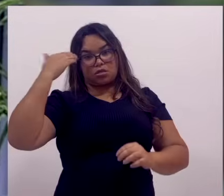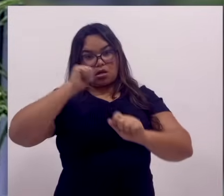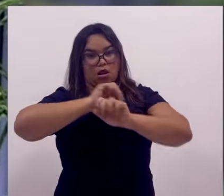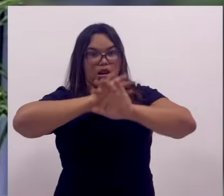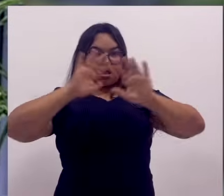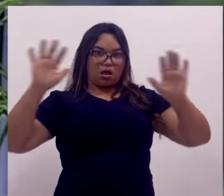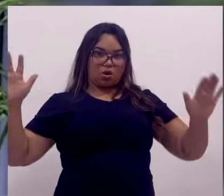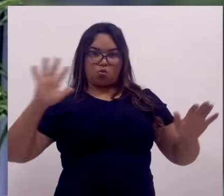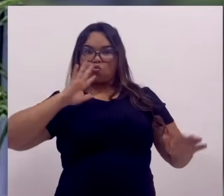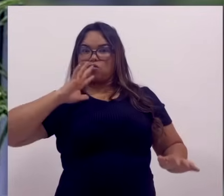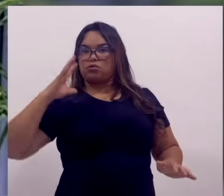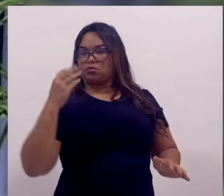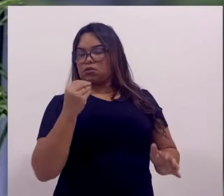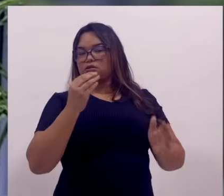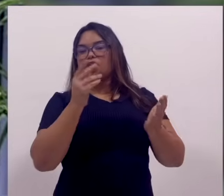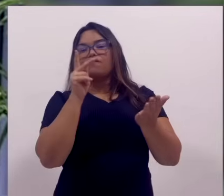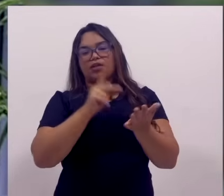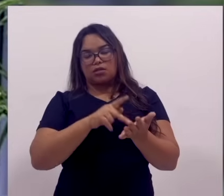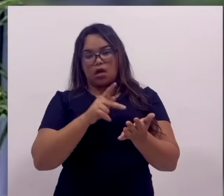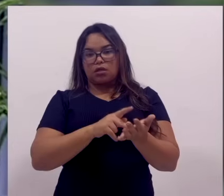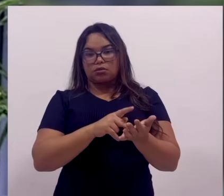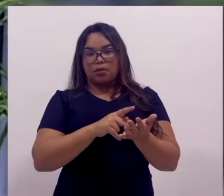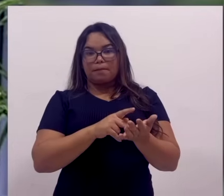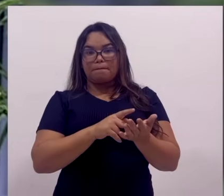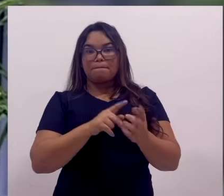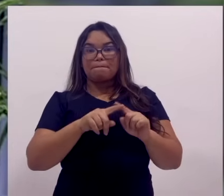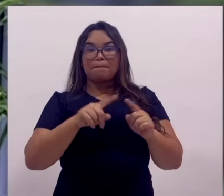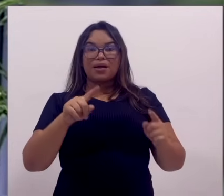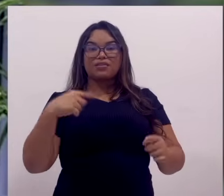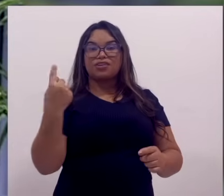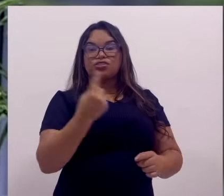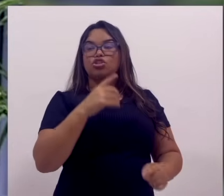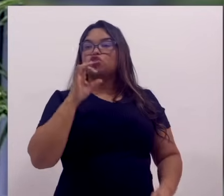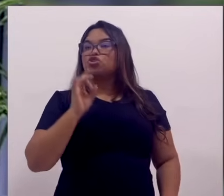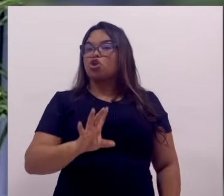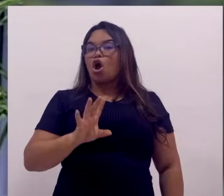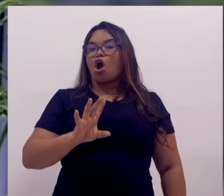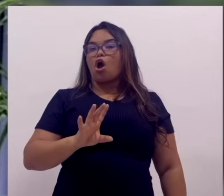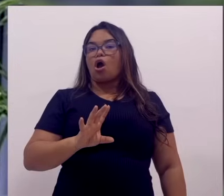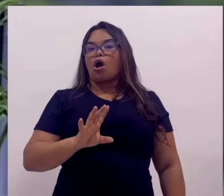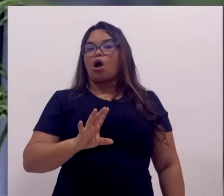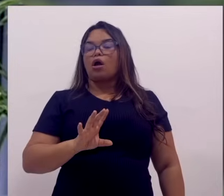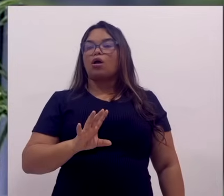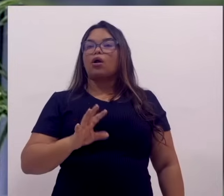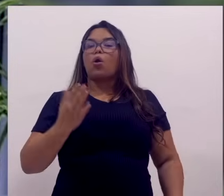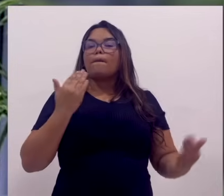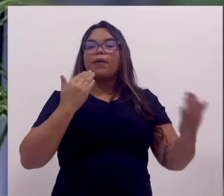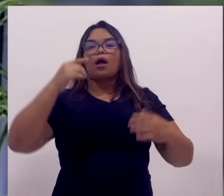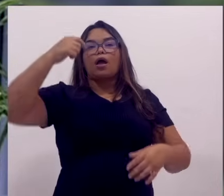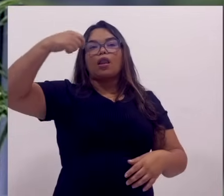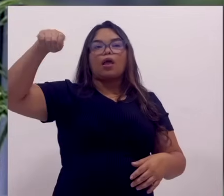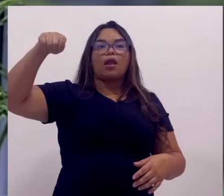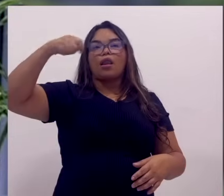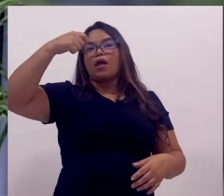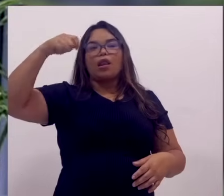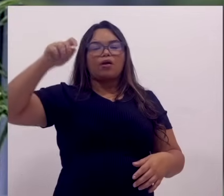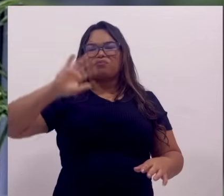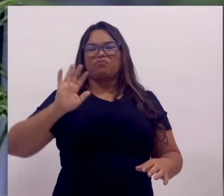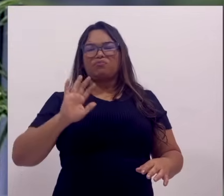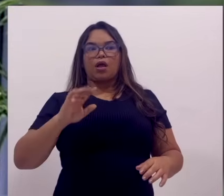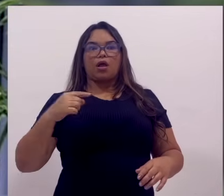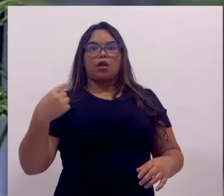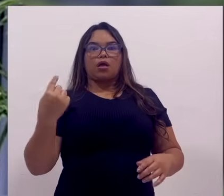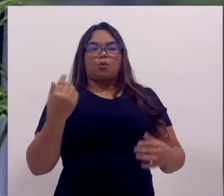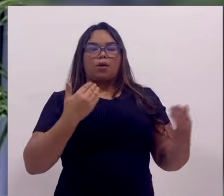nós possamos compreender isso e que nós obtenhamos um conhecimento da verdade. Mas mais do que isso, para que nós não nos tornemos apenas